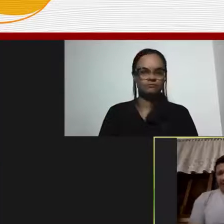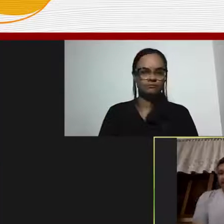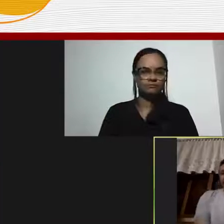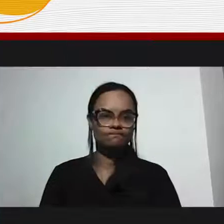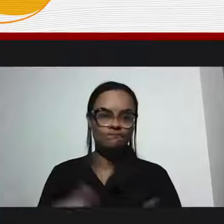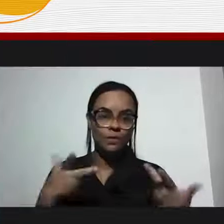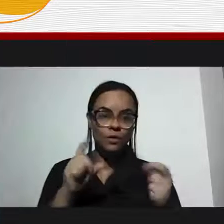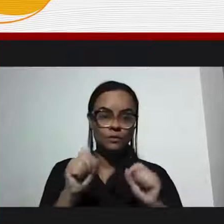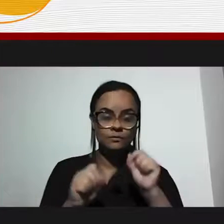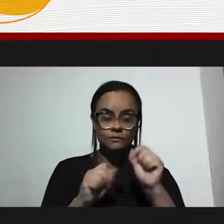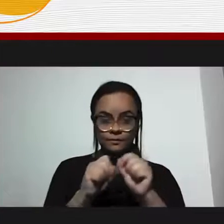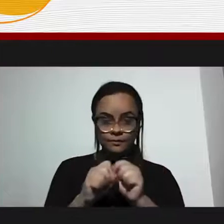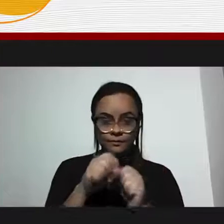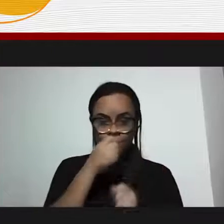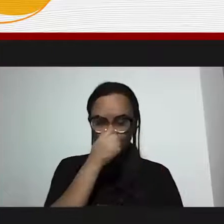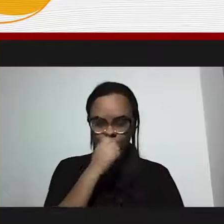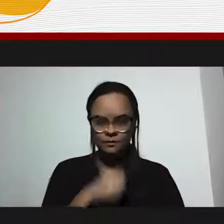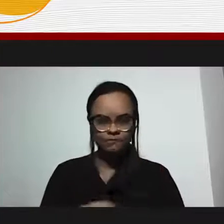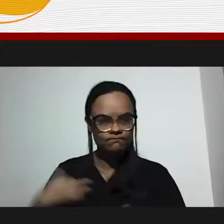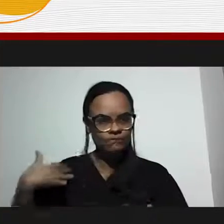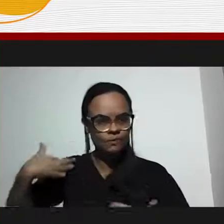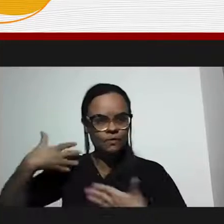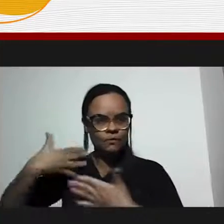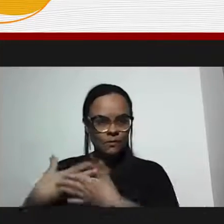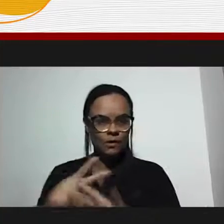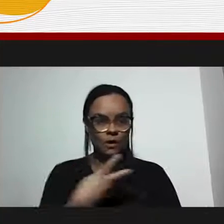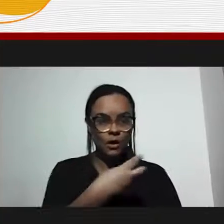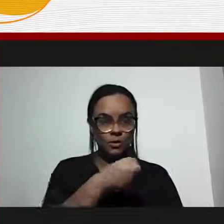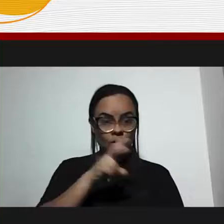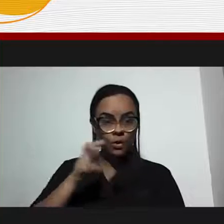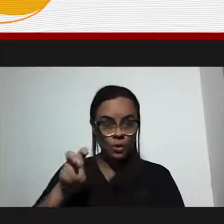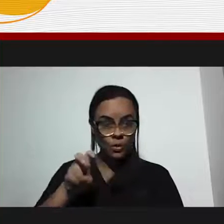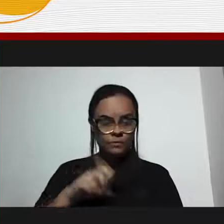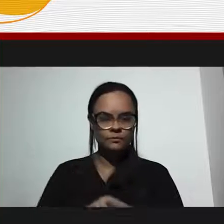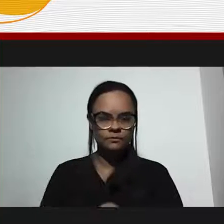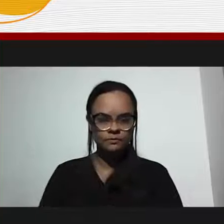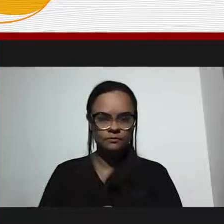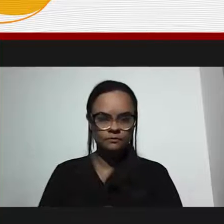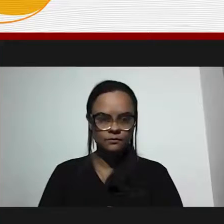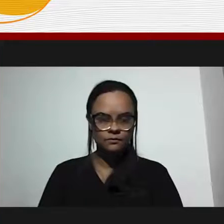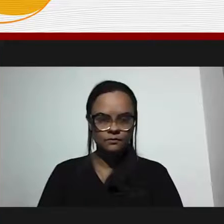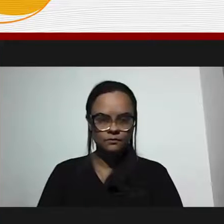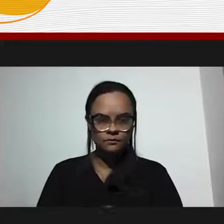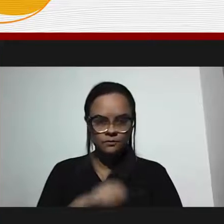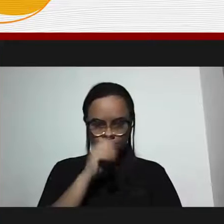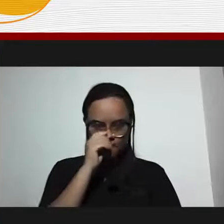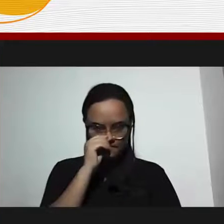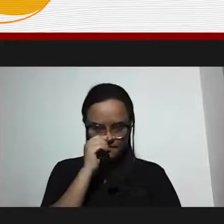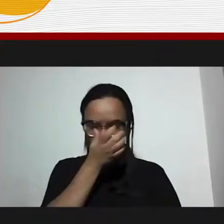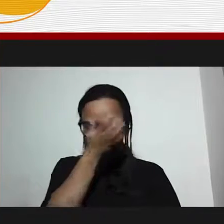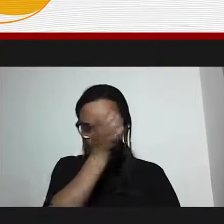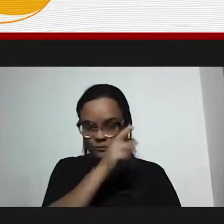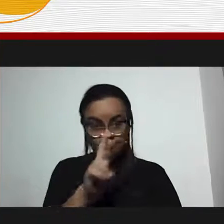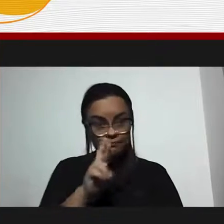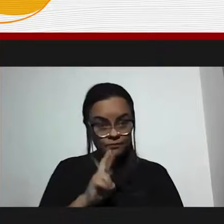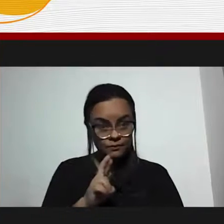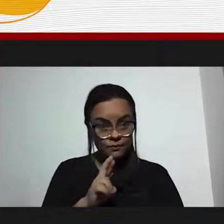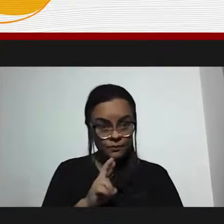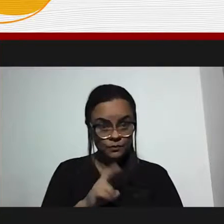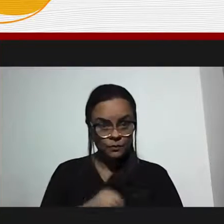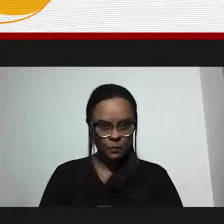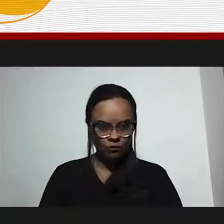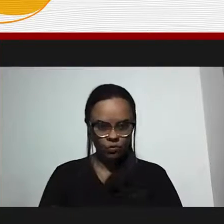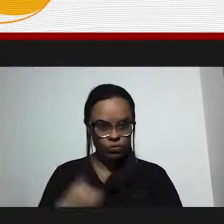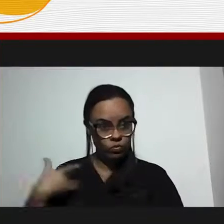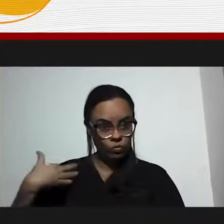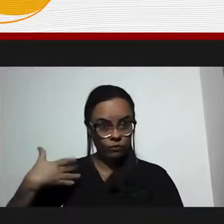hoje, André? Desde 2005, e eu costumo dizer, respondendo a sua pergunta, eu tenho que ir lá